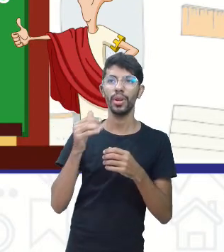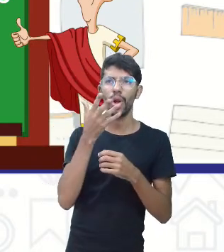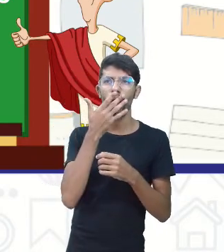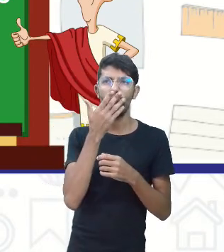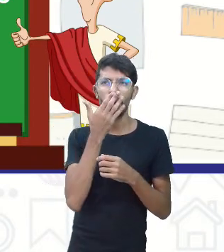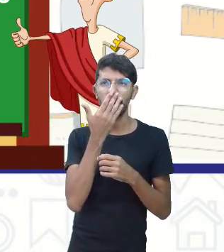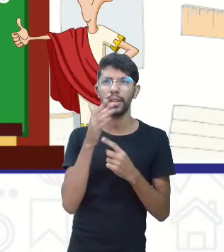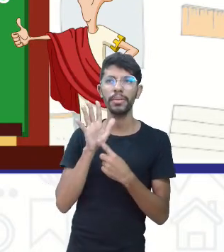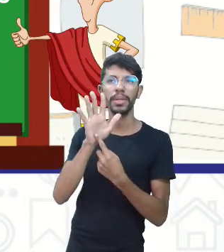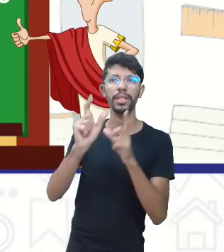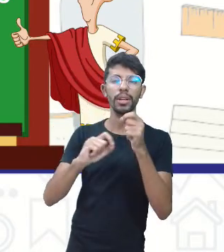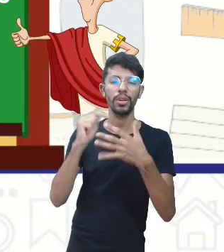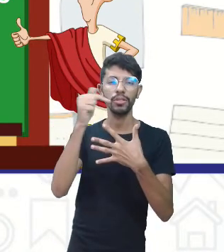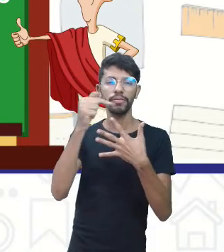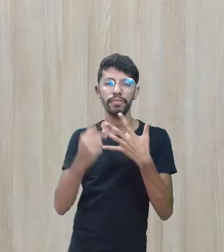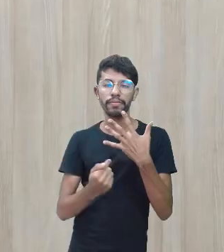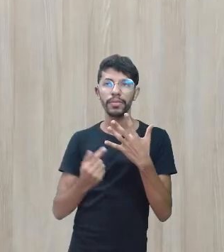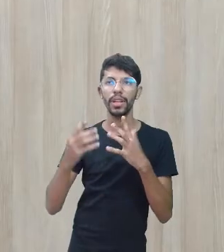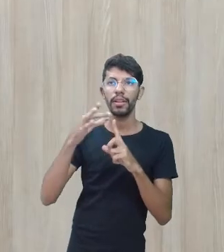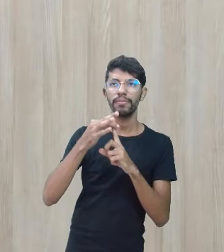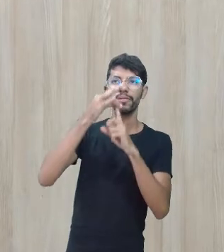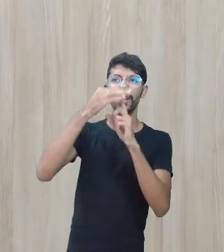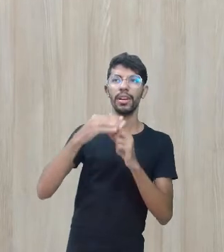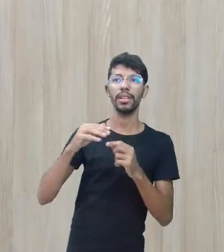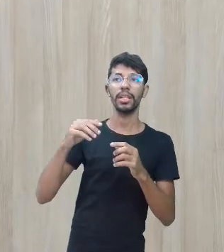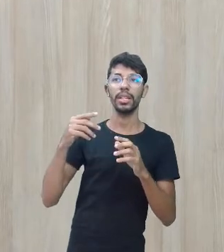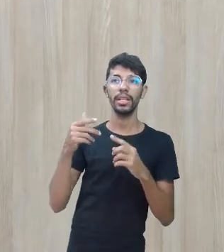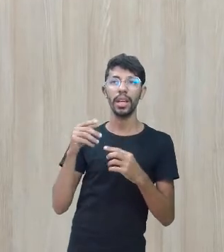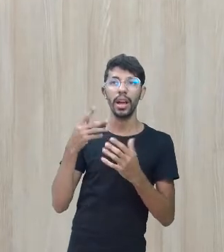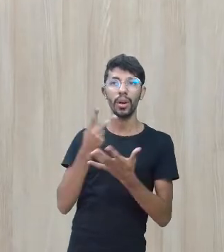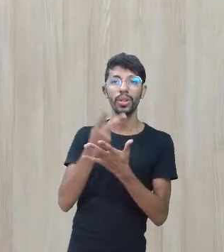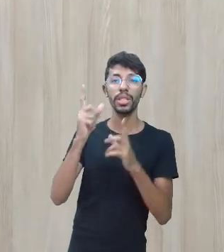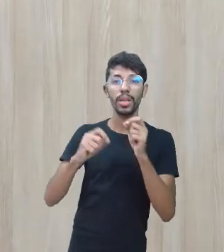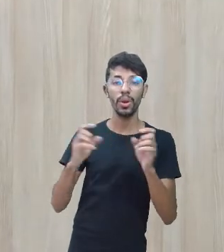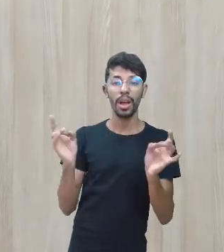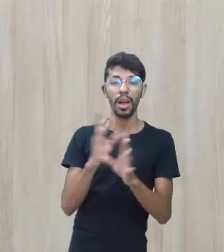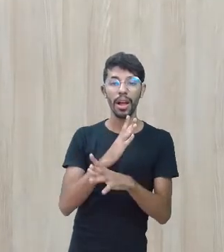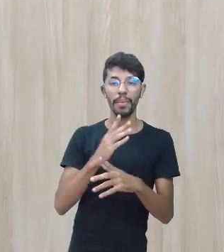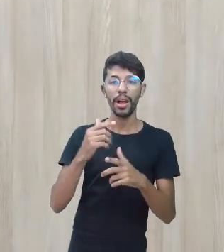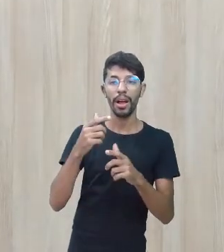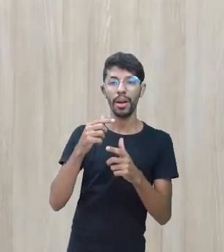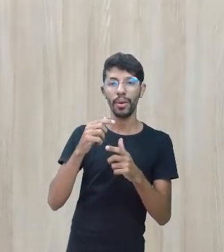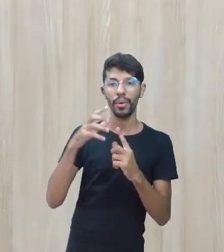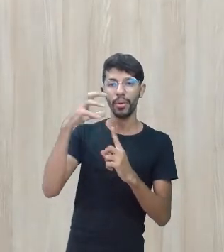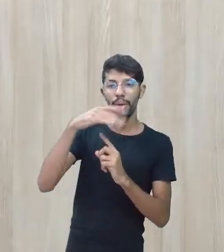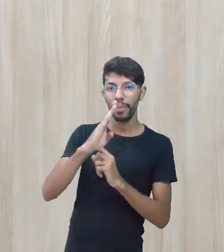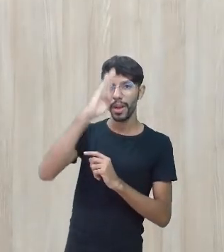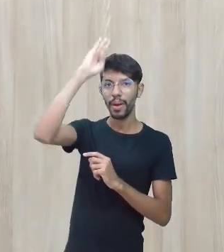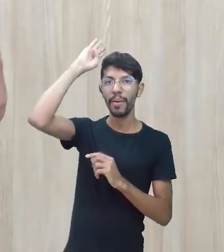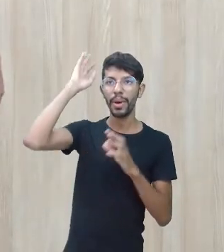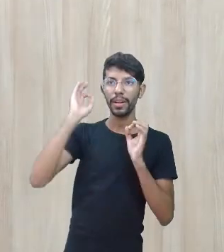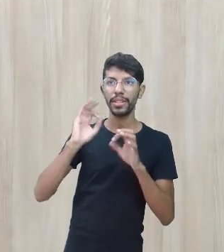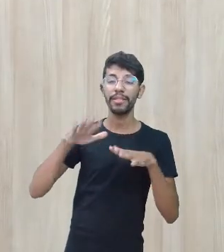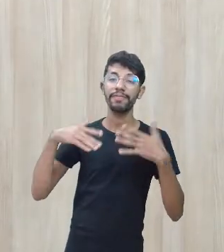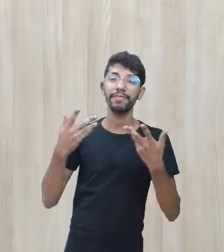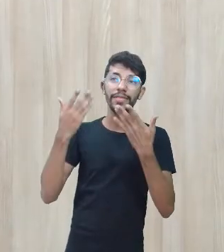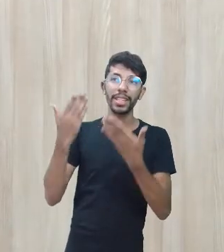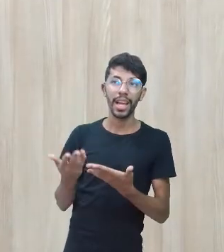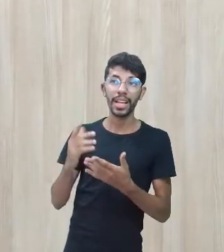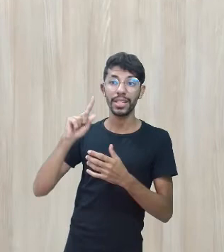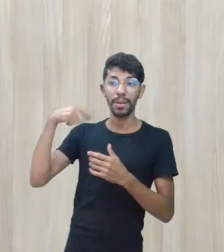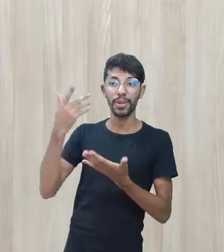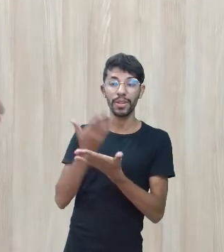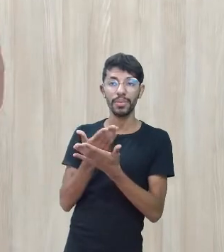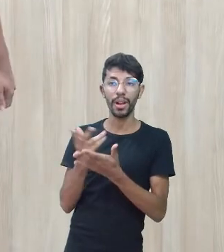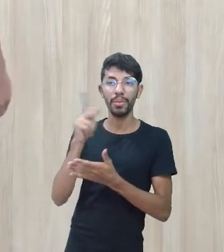ao colapso, ao declínio do Império Romano, tá bom, gente? Então é isso, na próxima aula o professor Luciano volta aqui para estar discutindo com vocês.